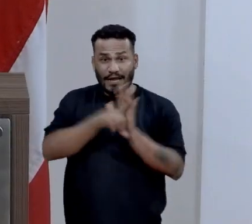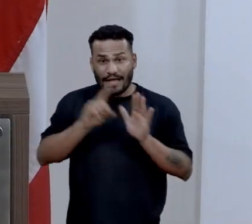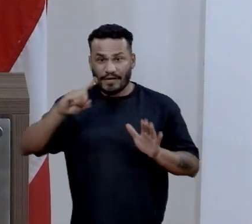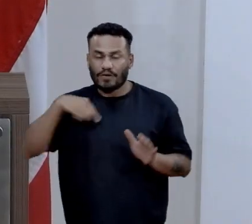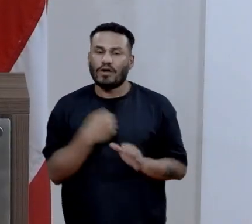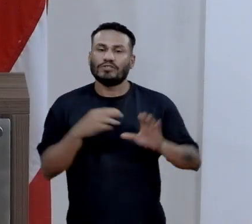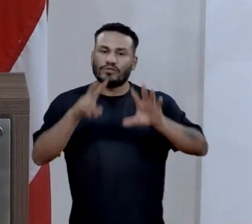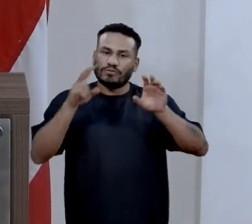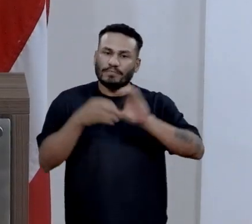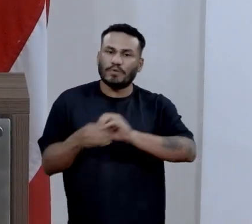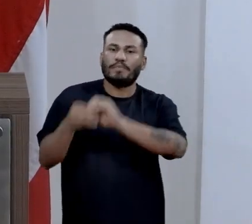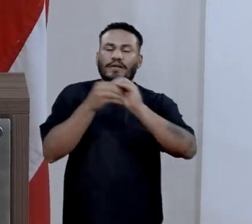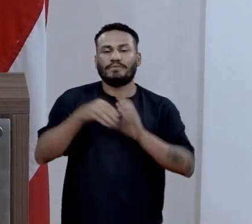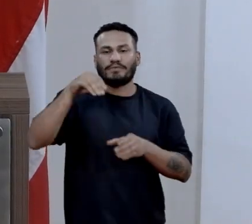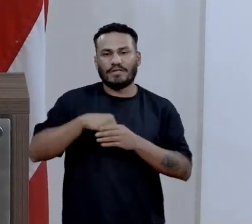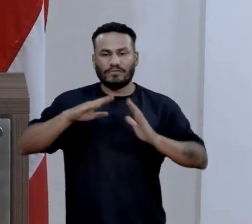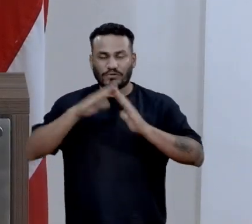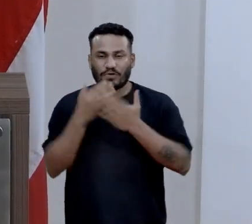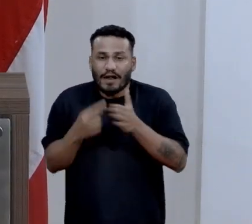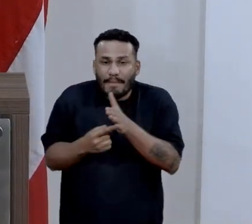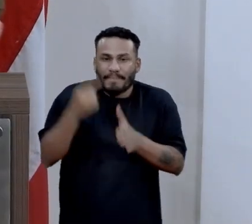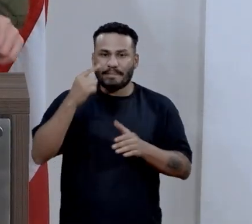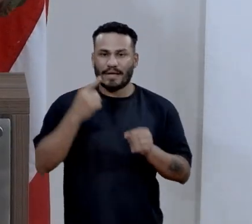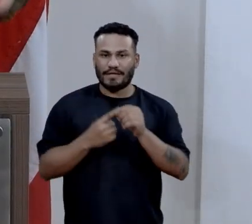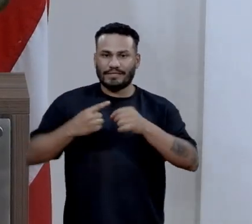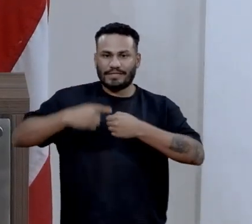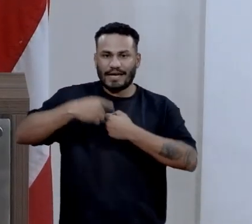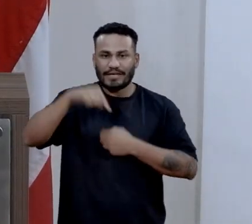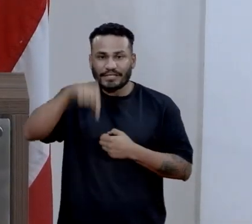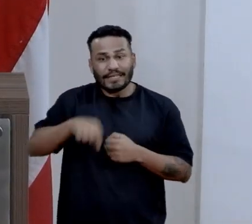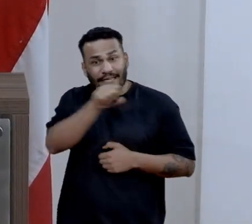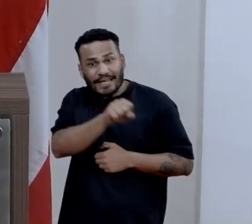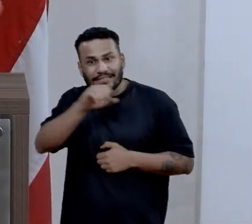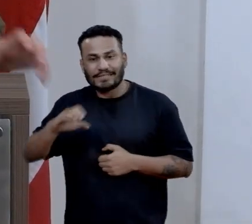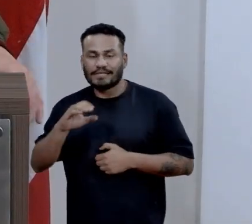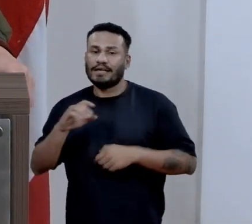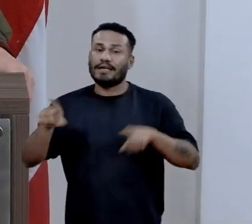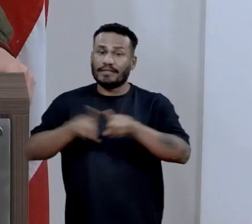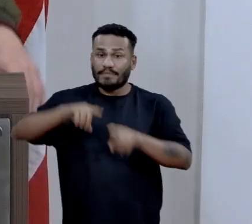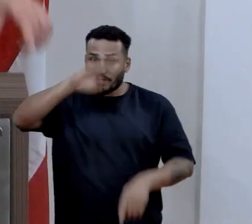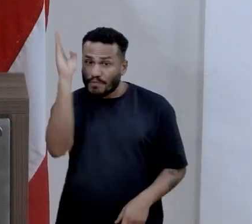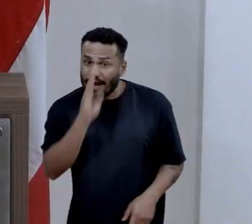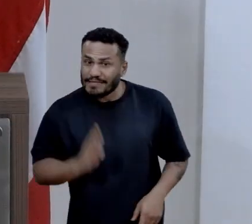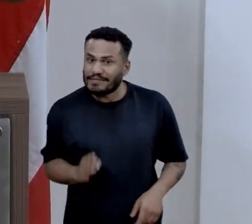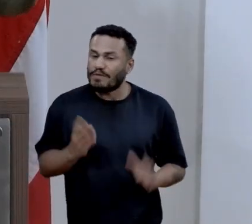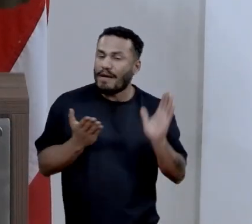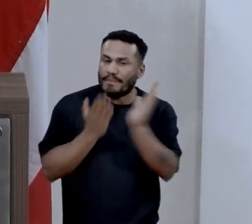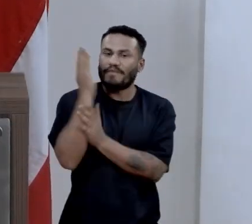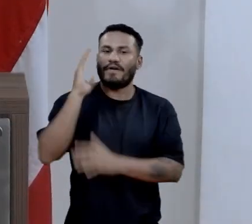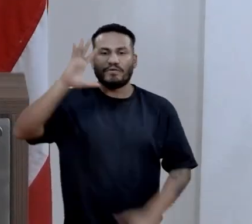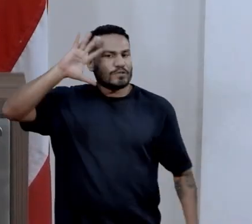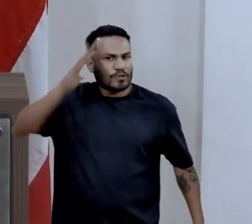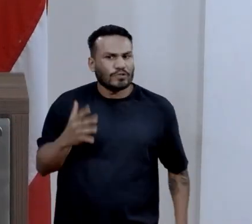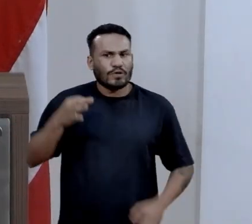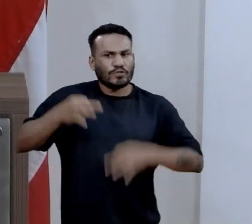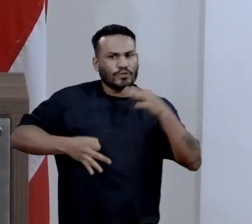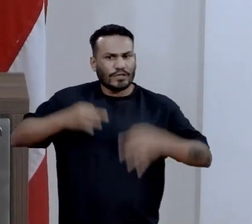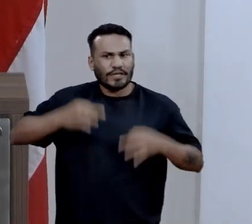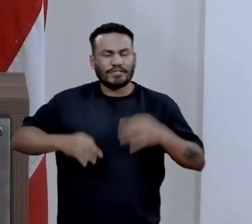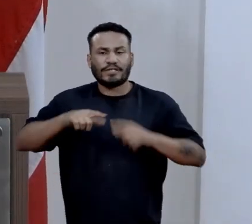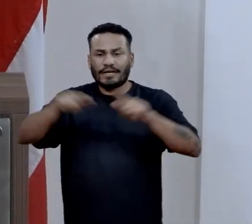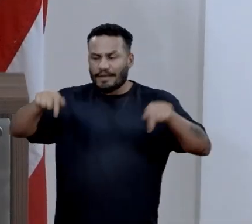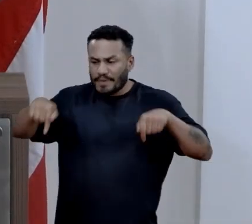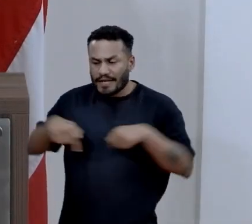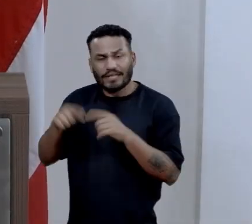do cooperativismo nas escolas. Somos a primeira cidade aqui de Santa Catarina, acho que do Brasil, a aprovar, numa solução jurídica que o nosso